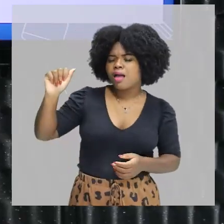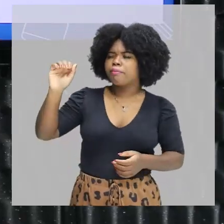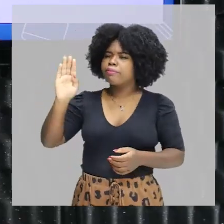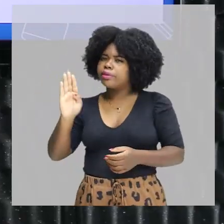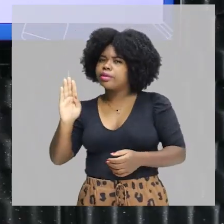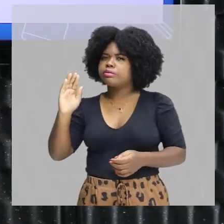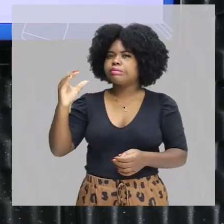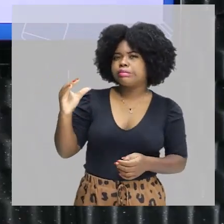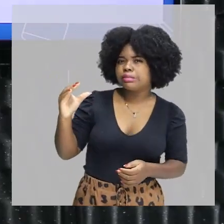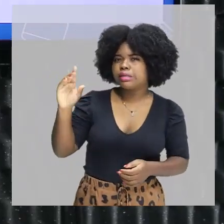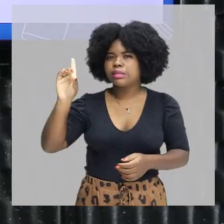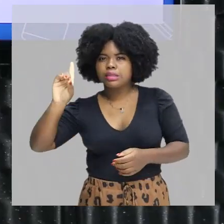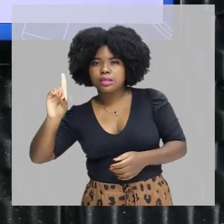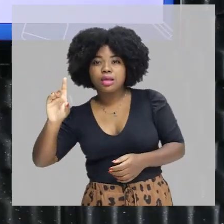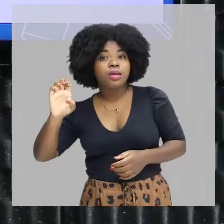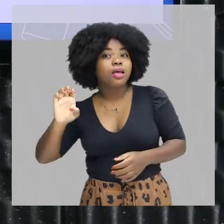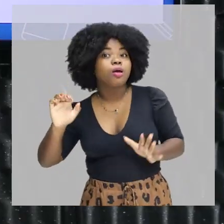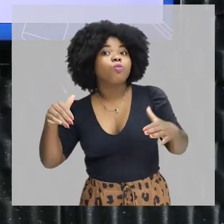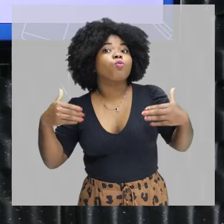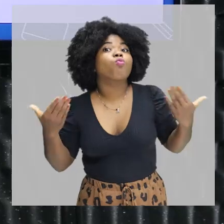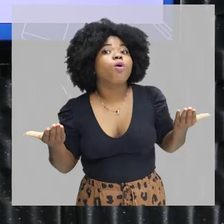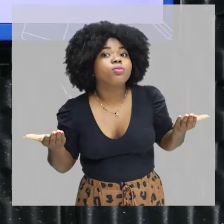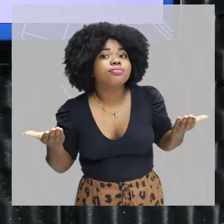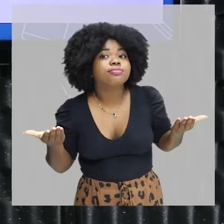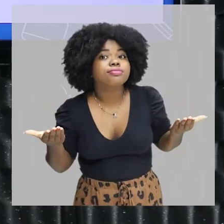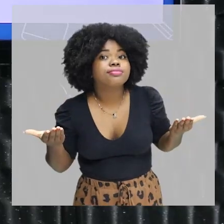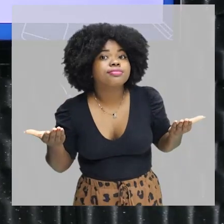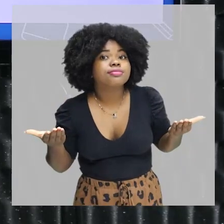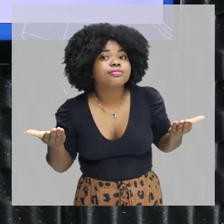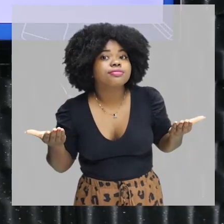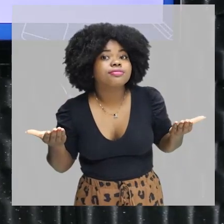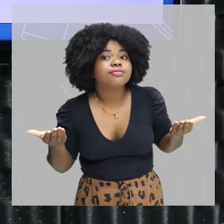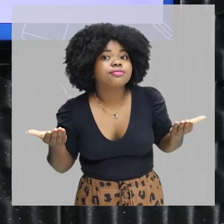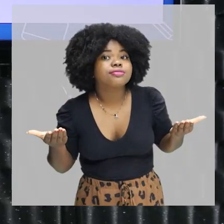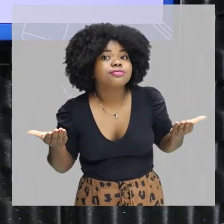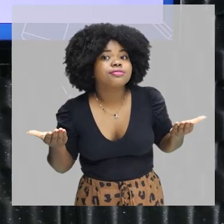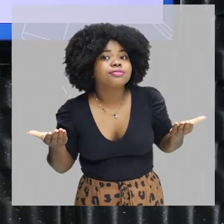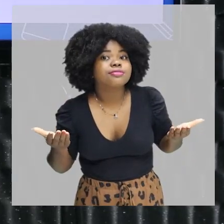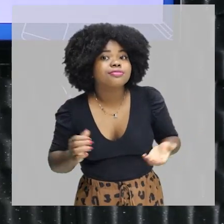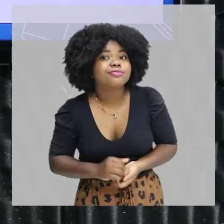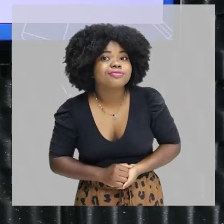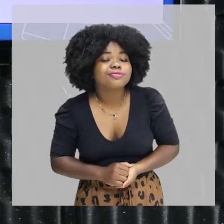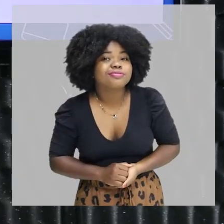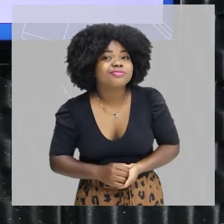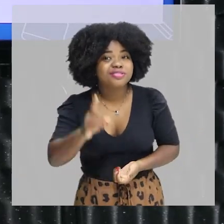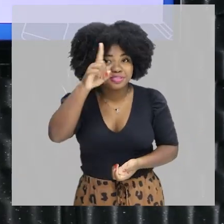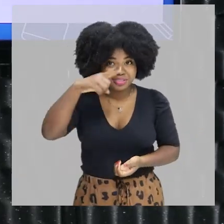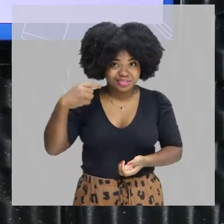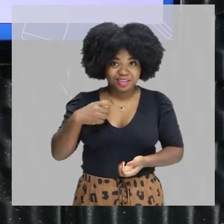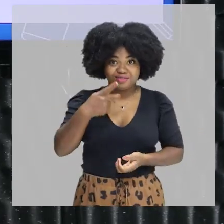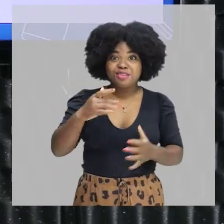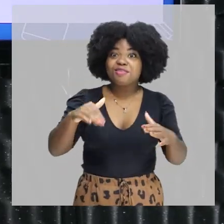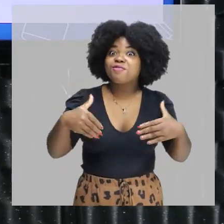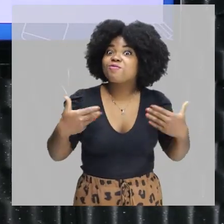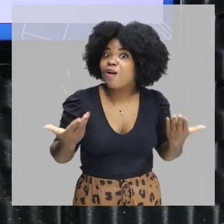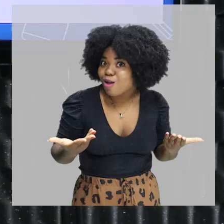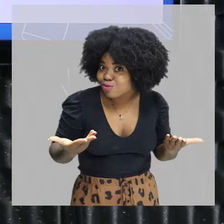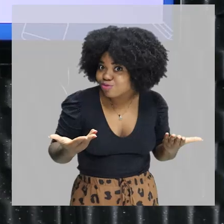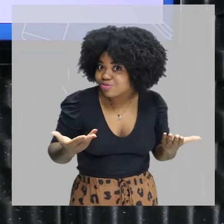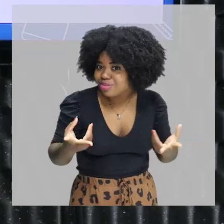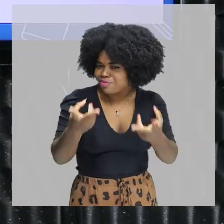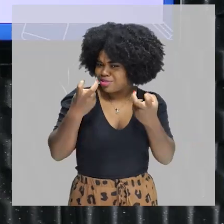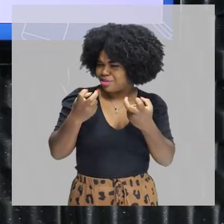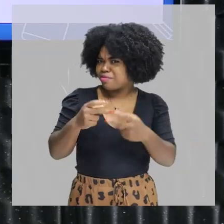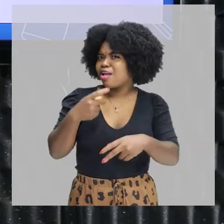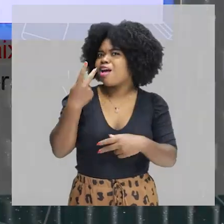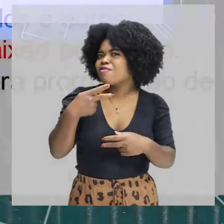letra B, letra C, letra D ou letra E? Qual? Deusa falou qual? Vocês ouviram ela